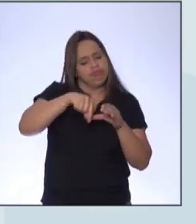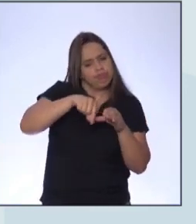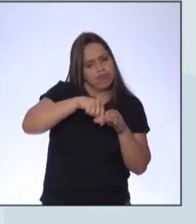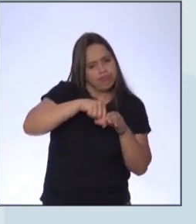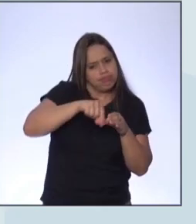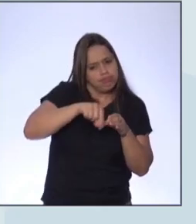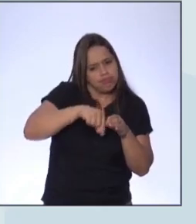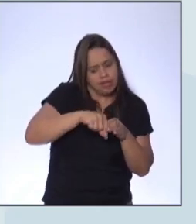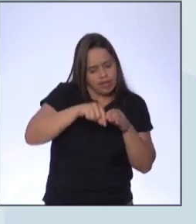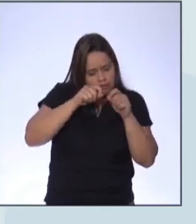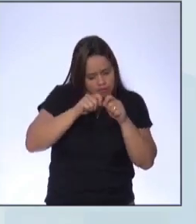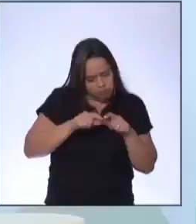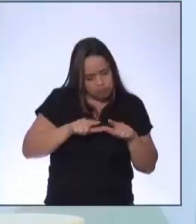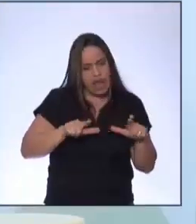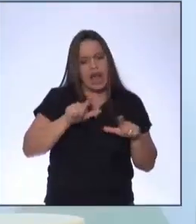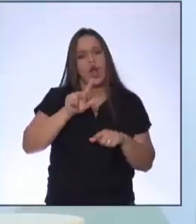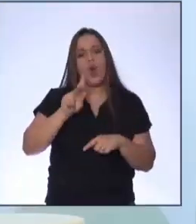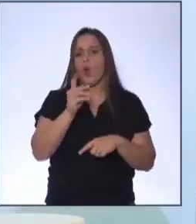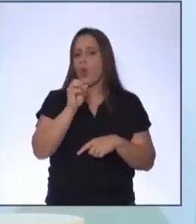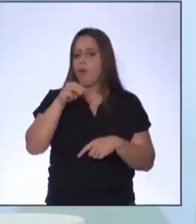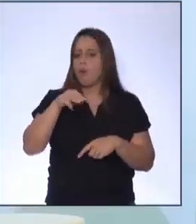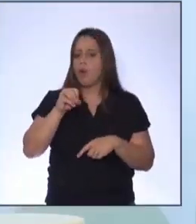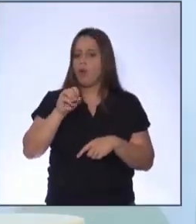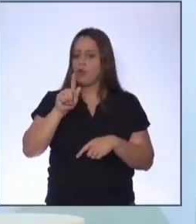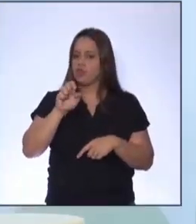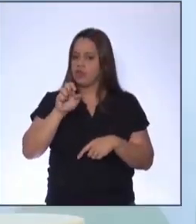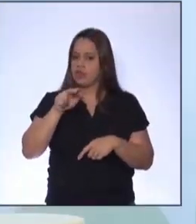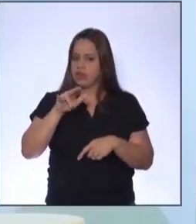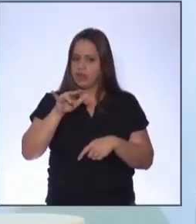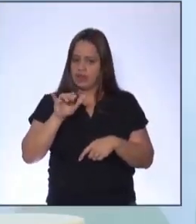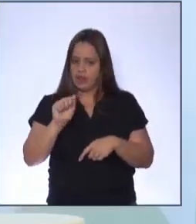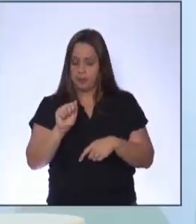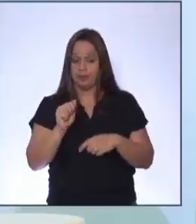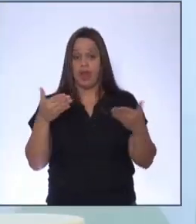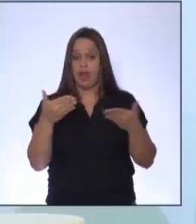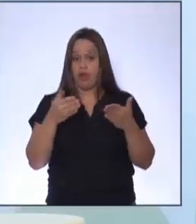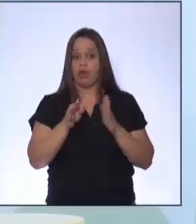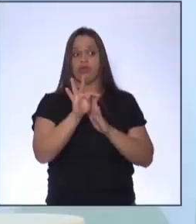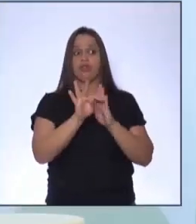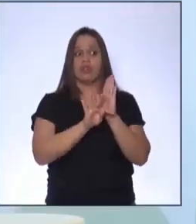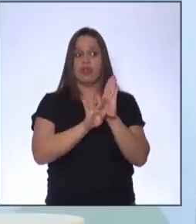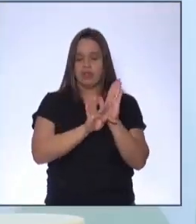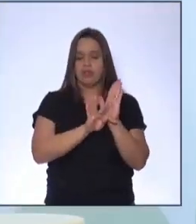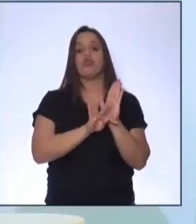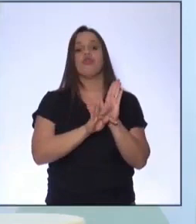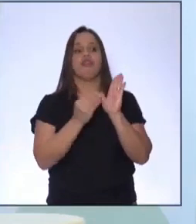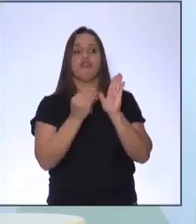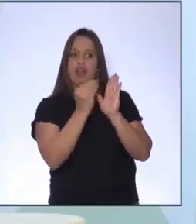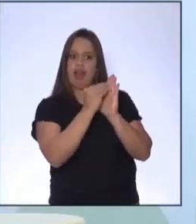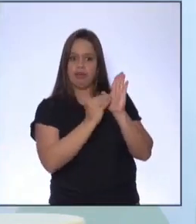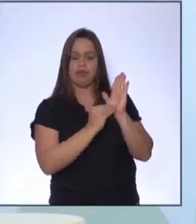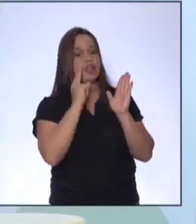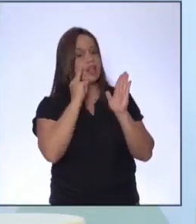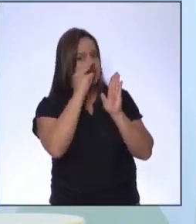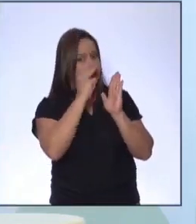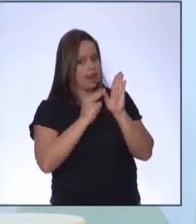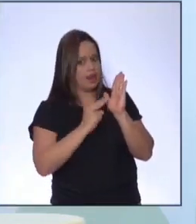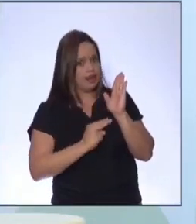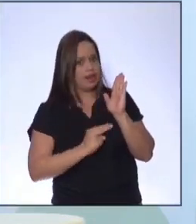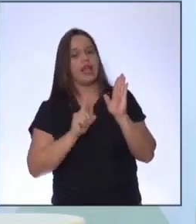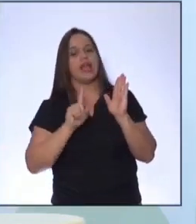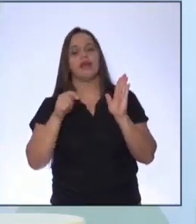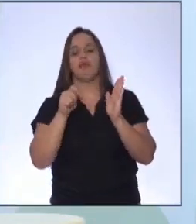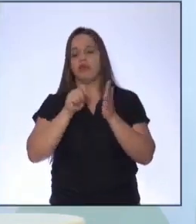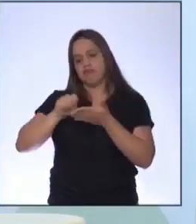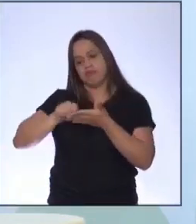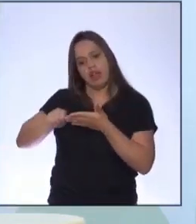homogênea. Agora a gente vai deixar para vocês aí esse texto, 5 minutinhos, para vocês poderem fazer uma releitura e fazer algumas anotações das